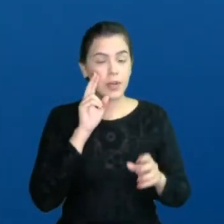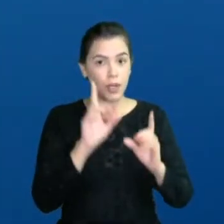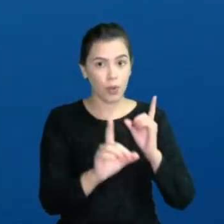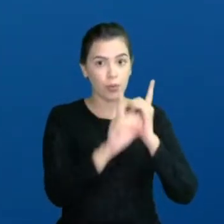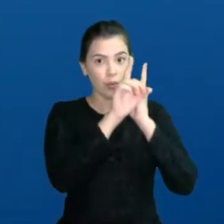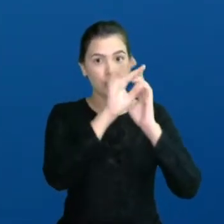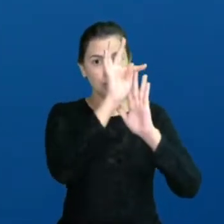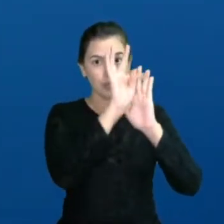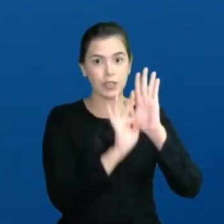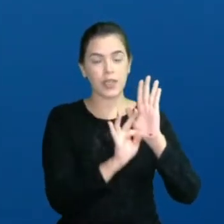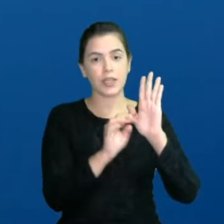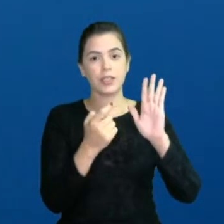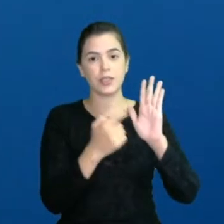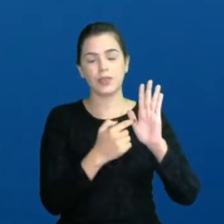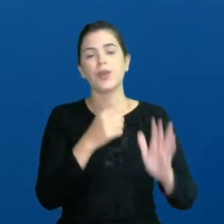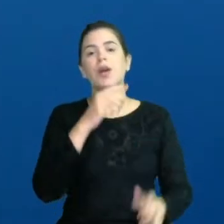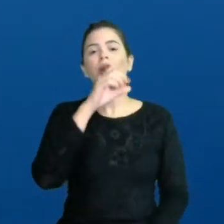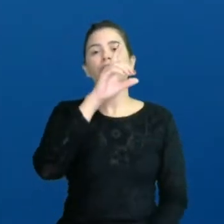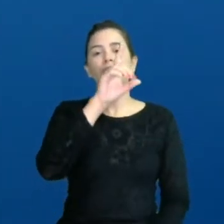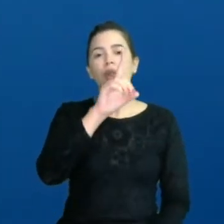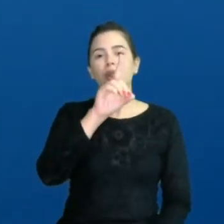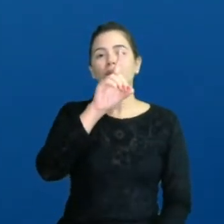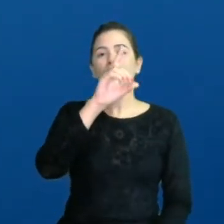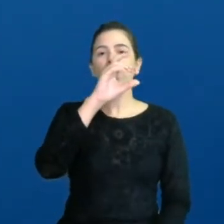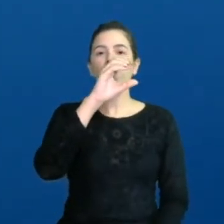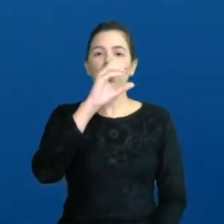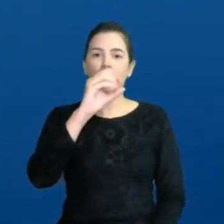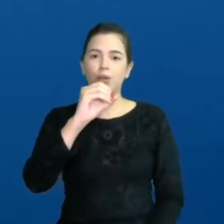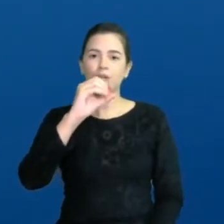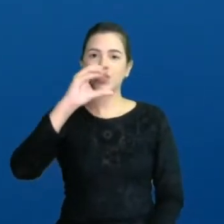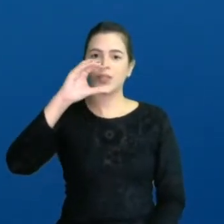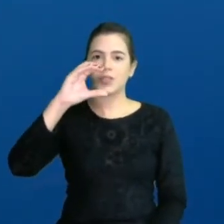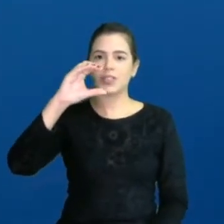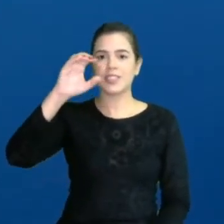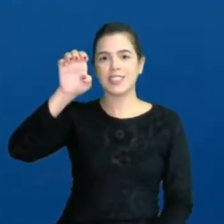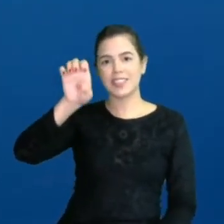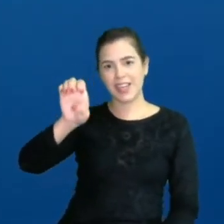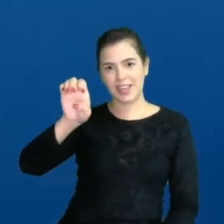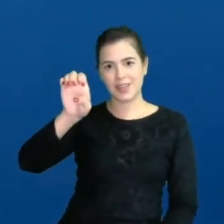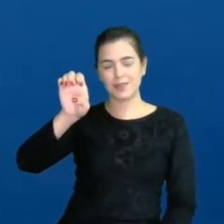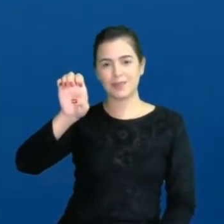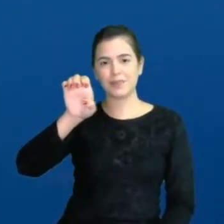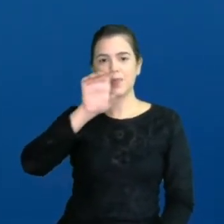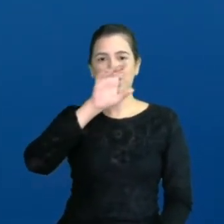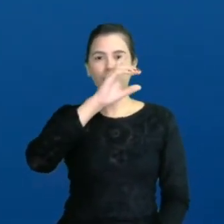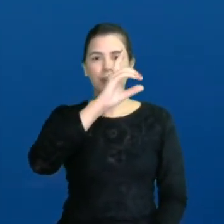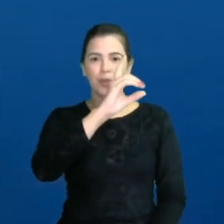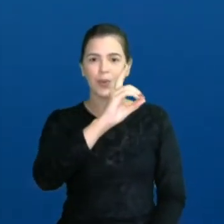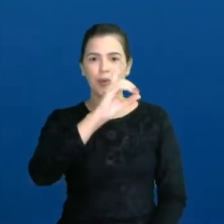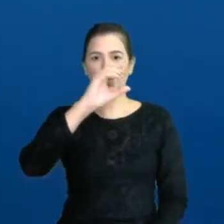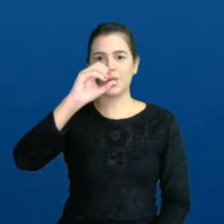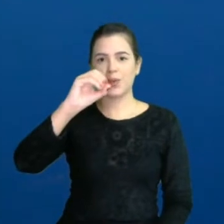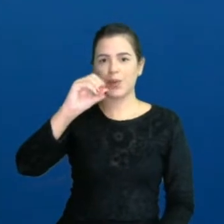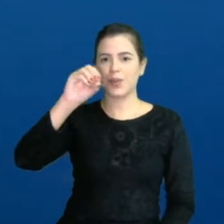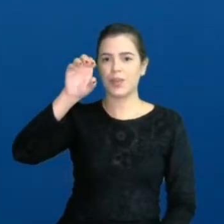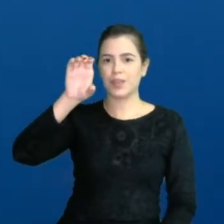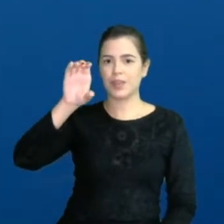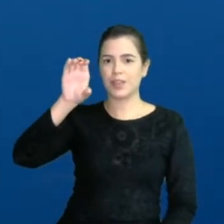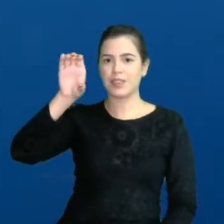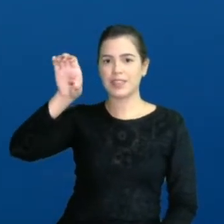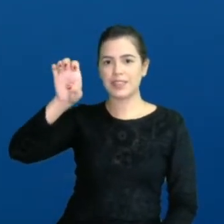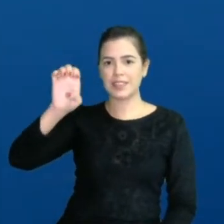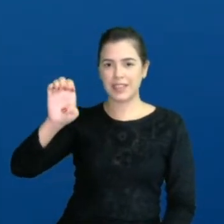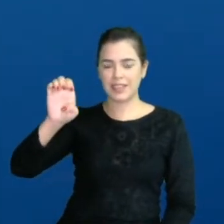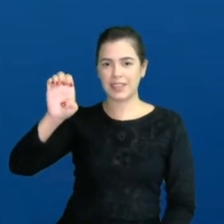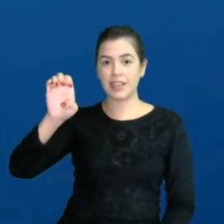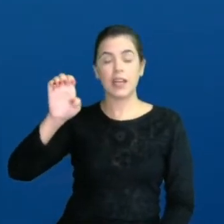trava-língua. Do, sé, do, sé. Vocês lembram que